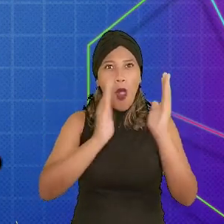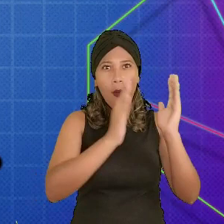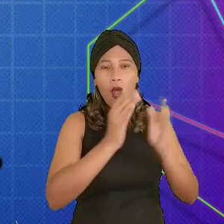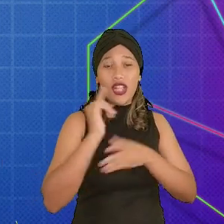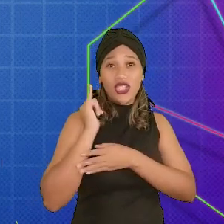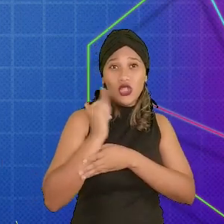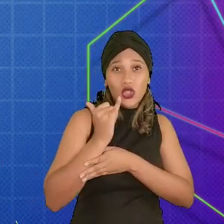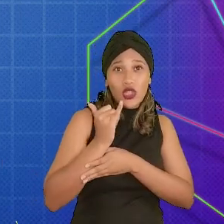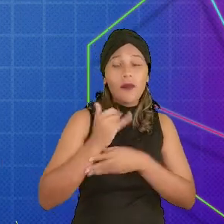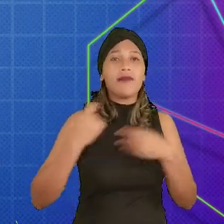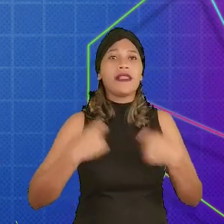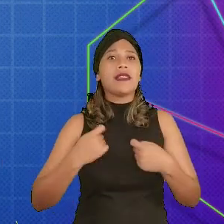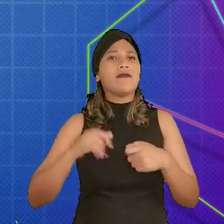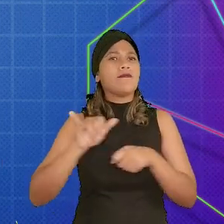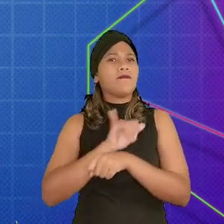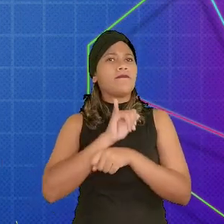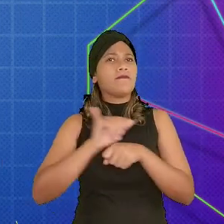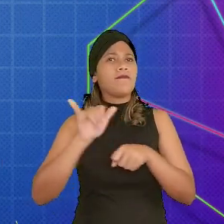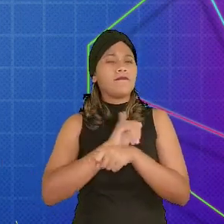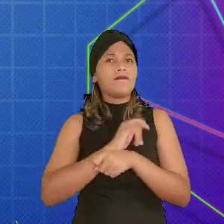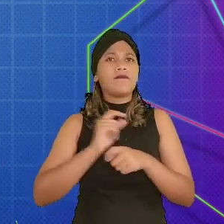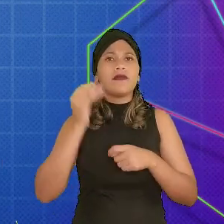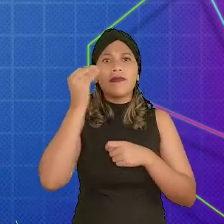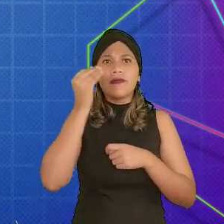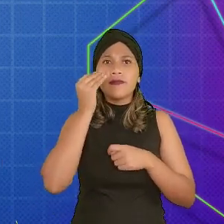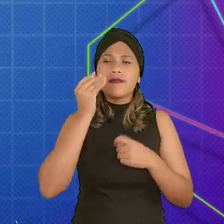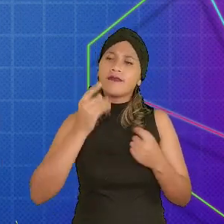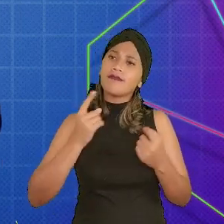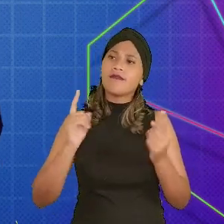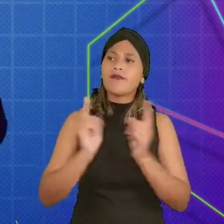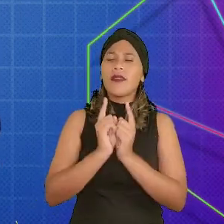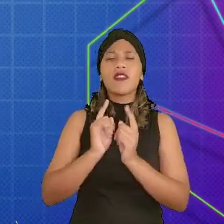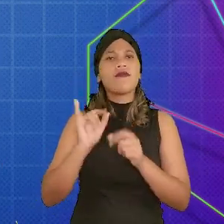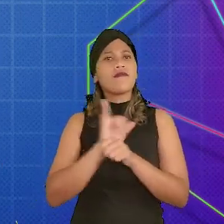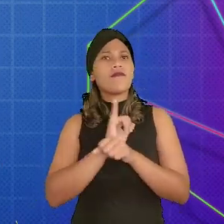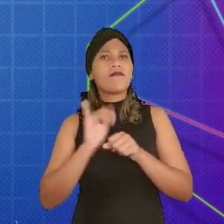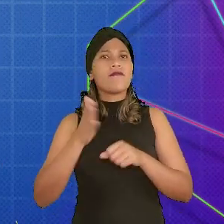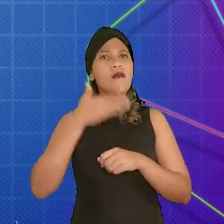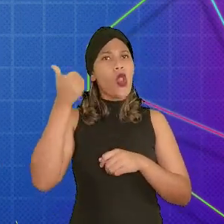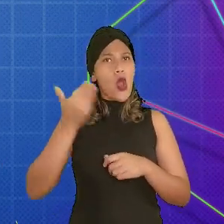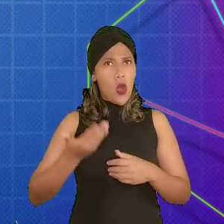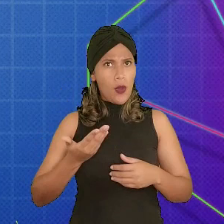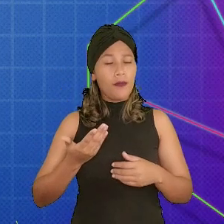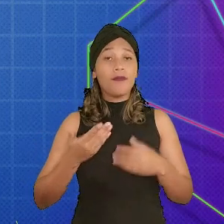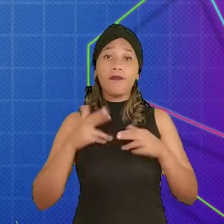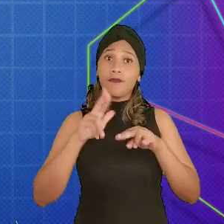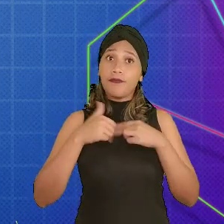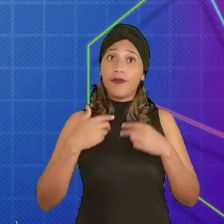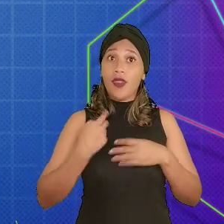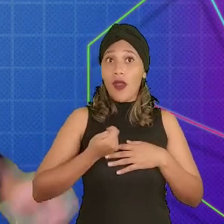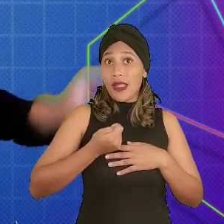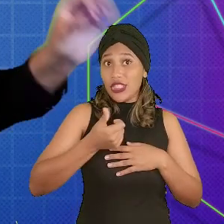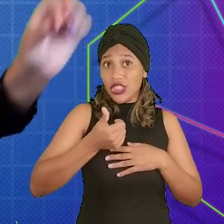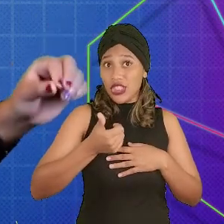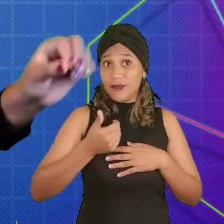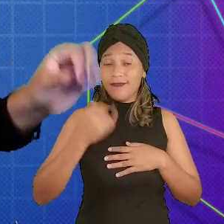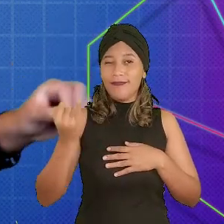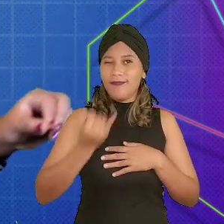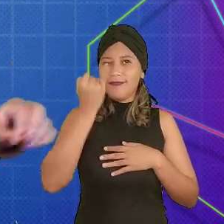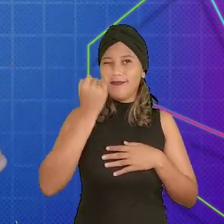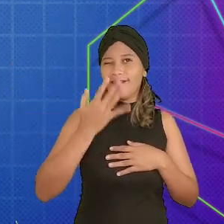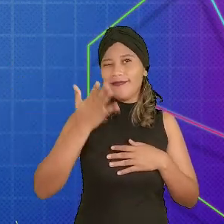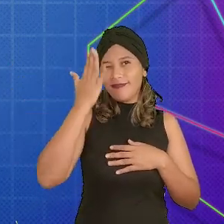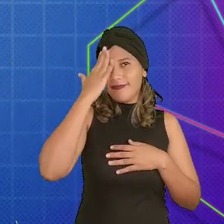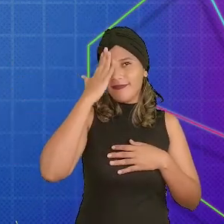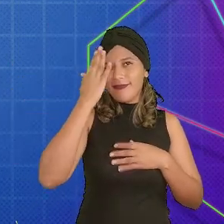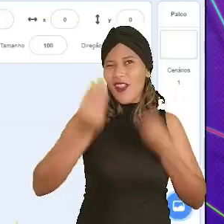de instrução, precisamos de alguma forma tentar reproduzir algo um pouco mais elaborado. Para isso, eu tenho uma dica